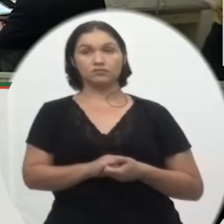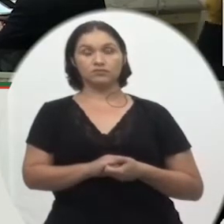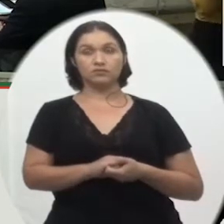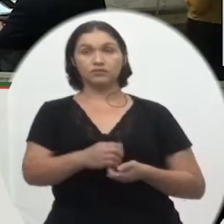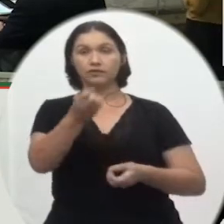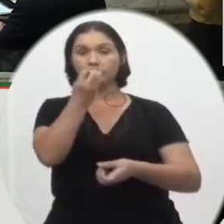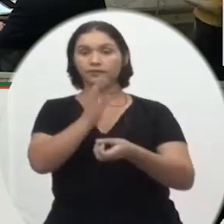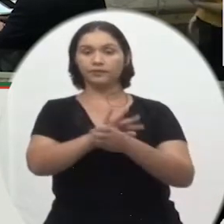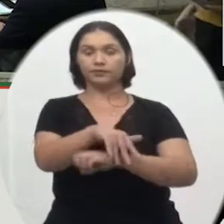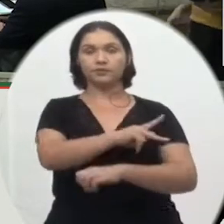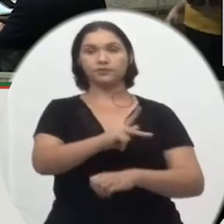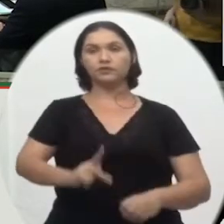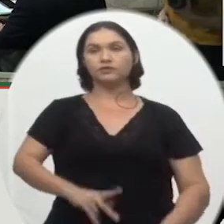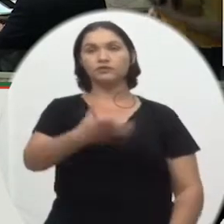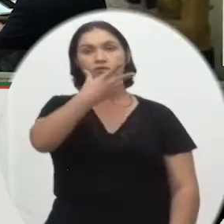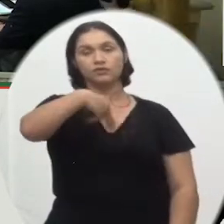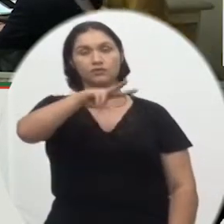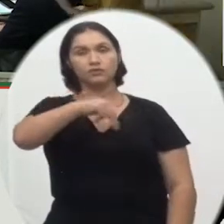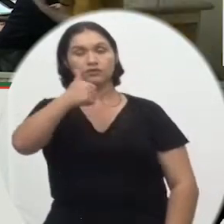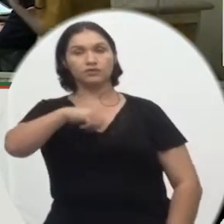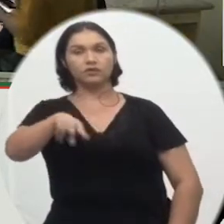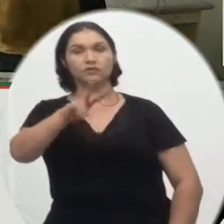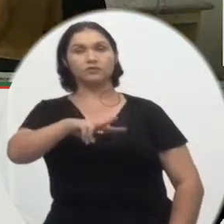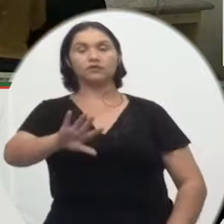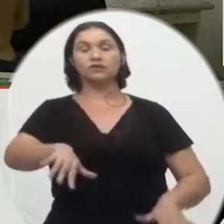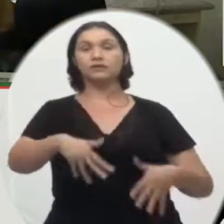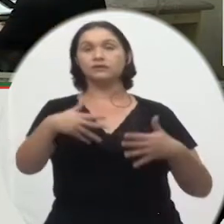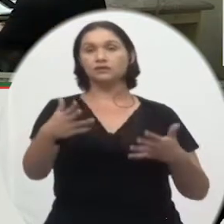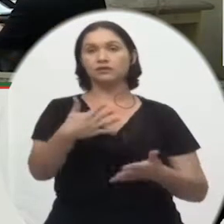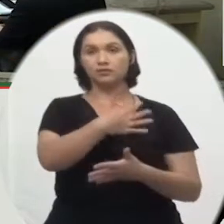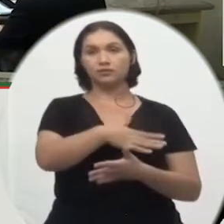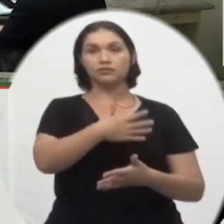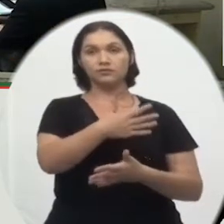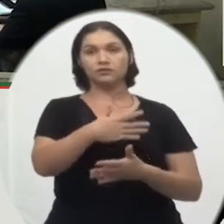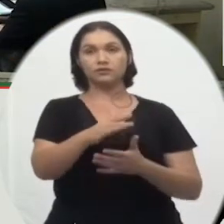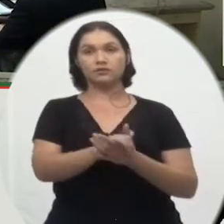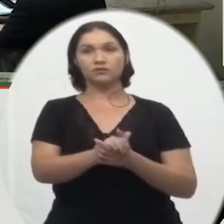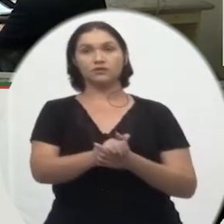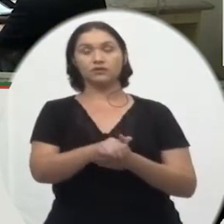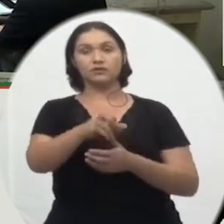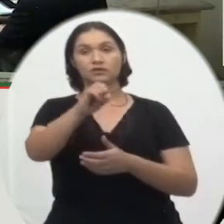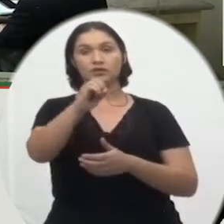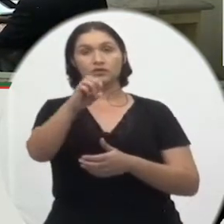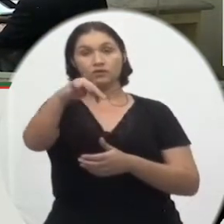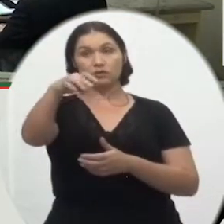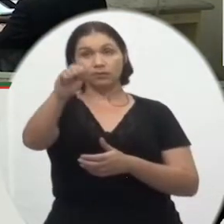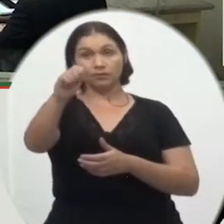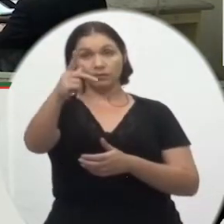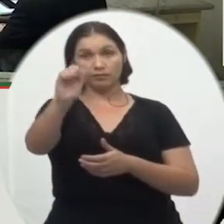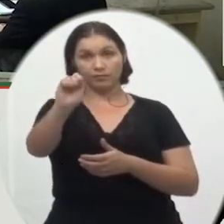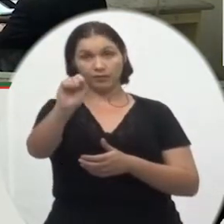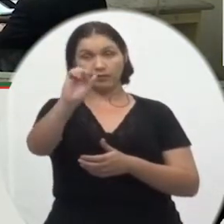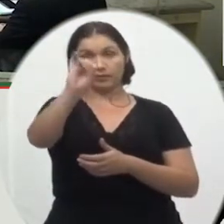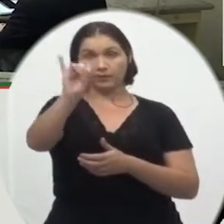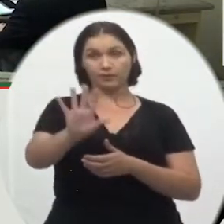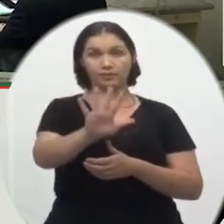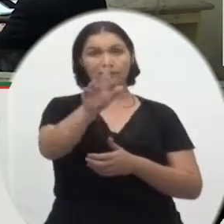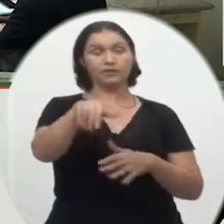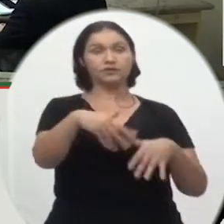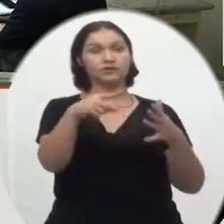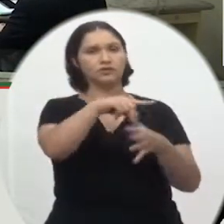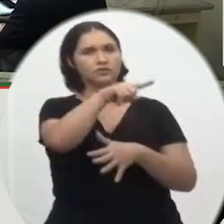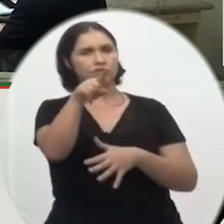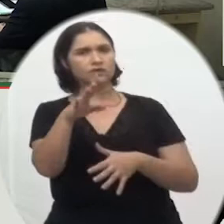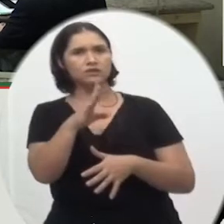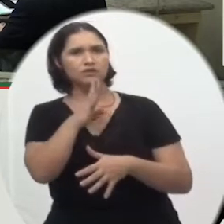Boa noite, senhor presidente, vereadores, vereadoras. Gostaria que colocasse o mapa. Bom, para quem não sabe, ali